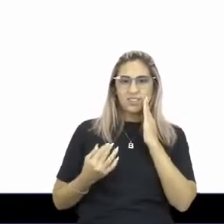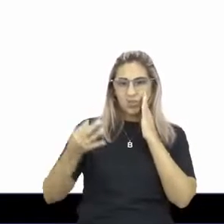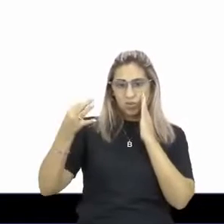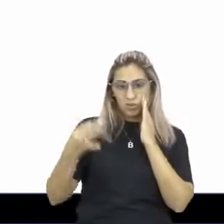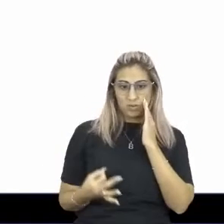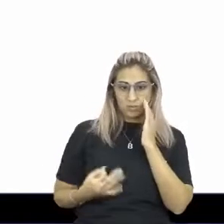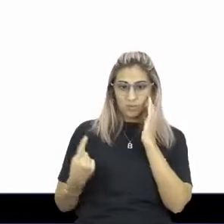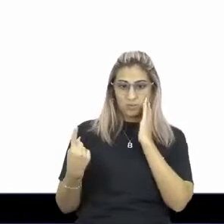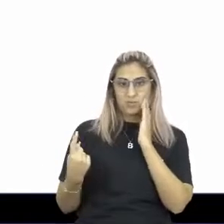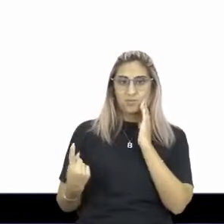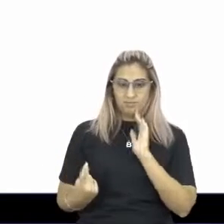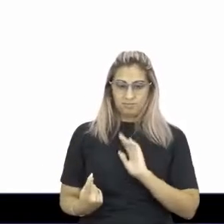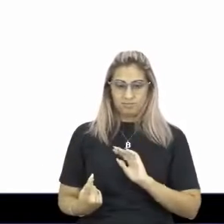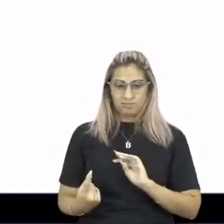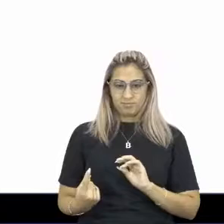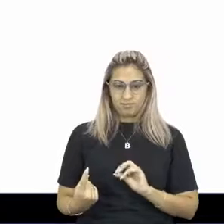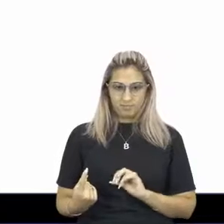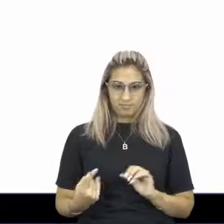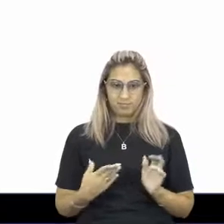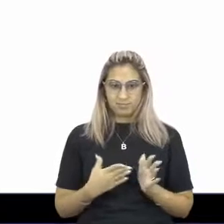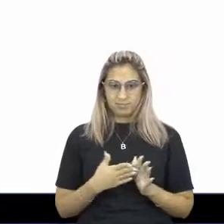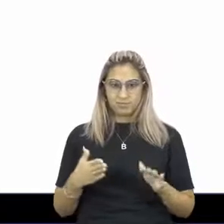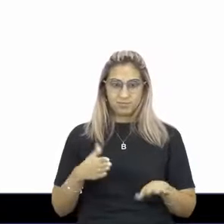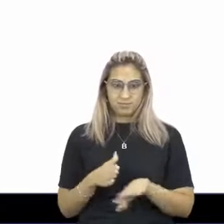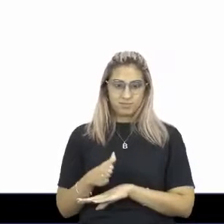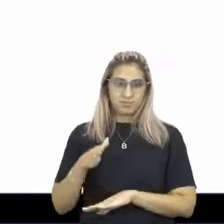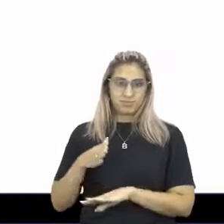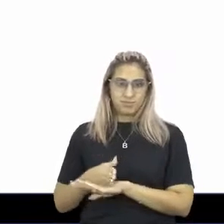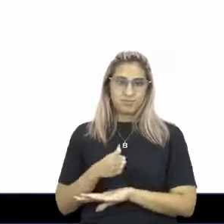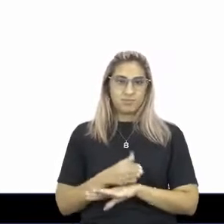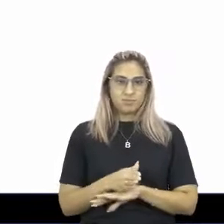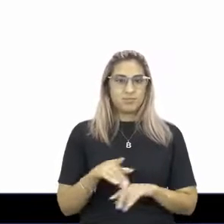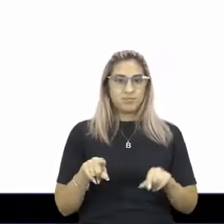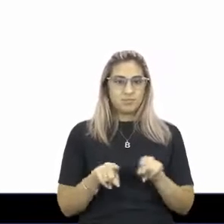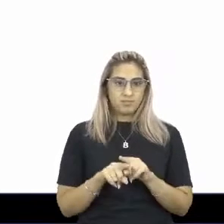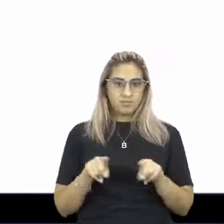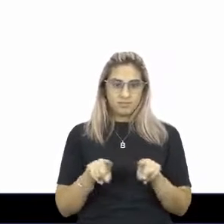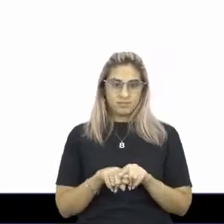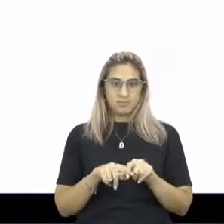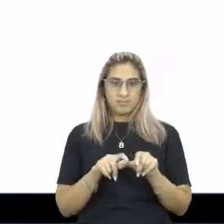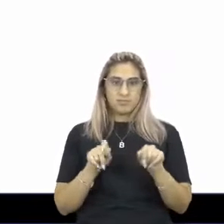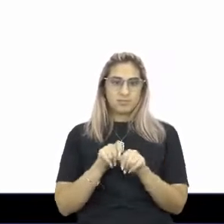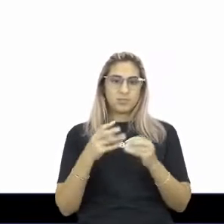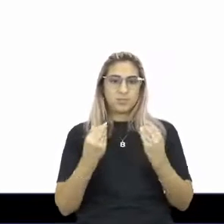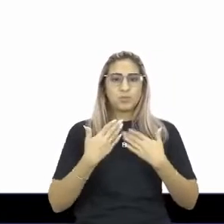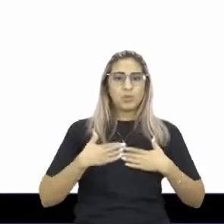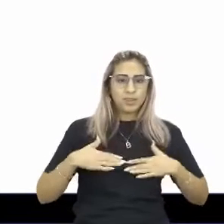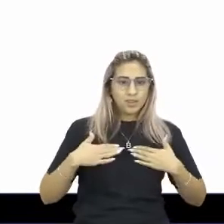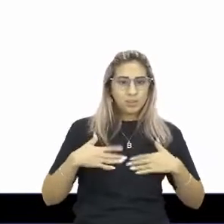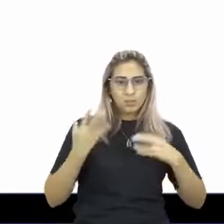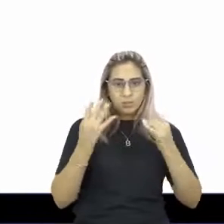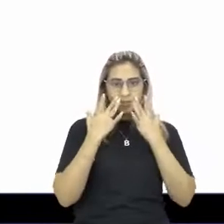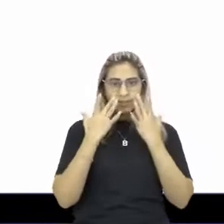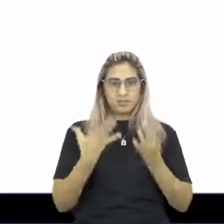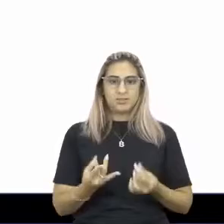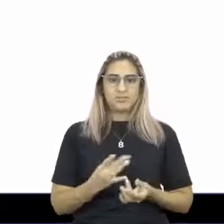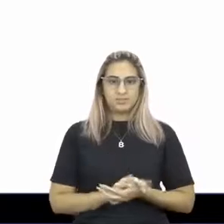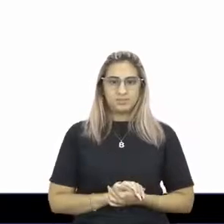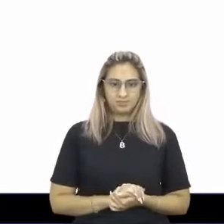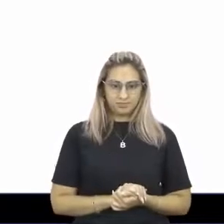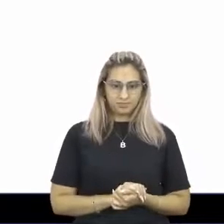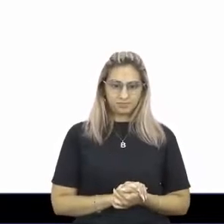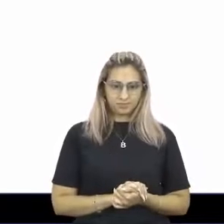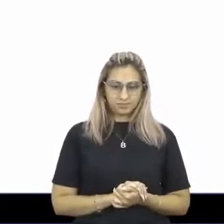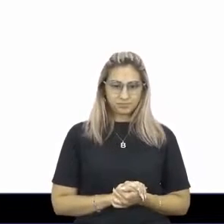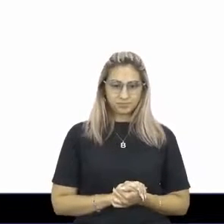vez, não dá para voltar ou mudar algum dado, tá? Então tem que fazer com muita calma e muita atenção. Isso,